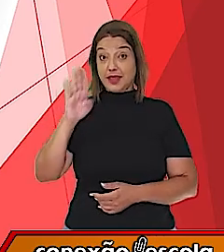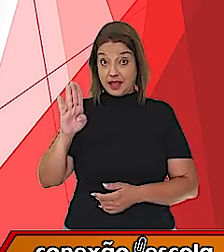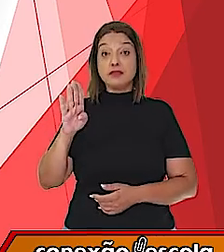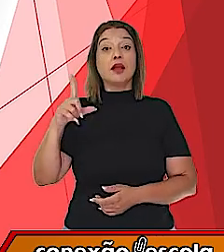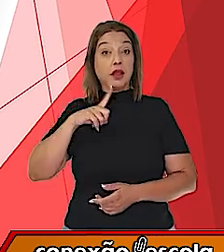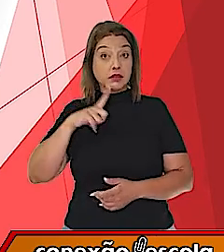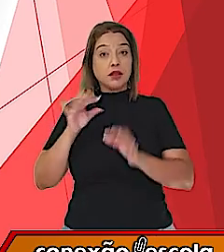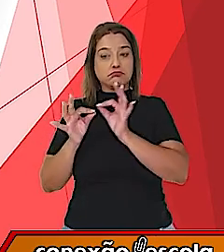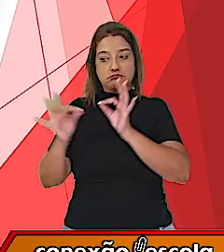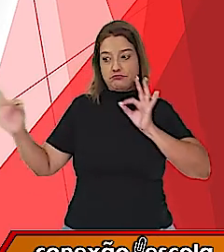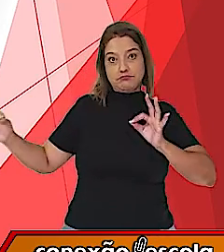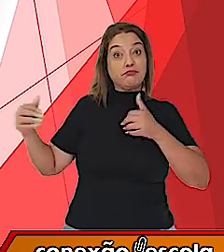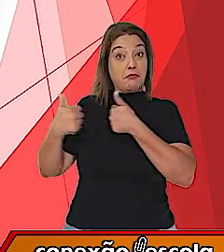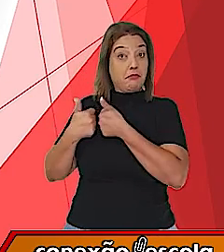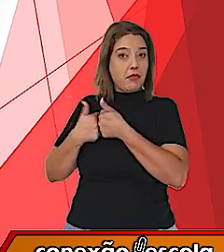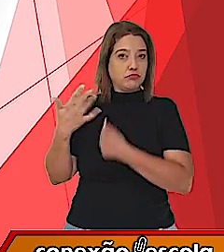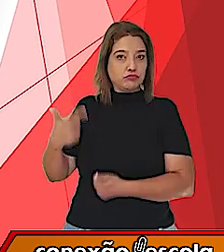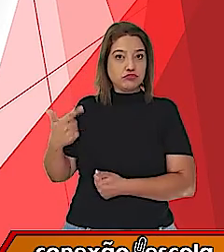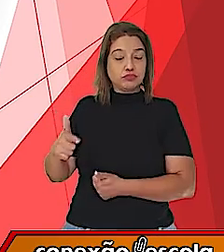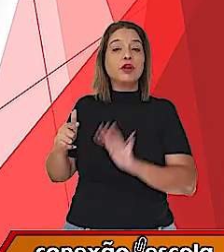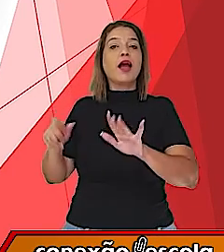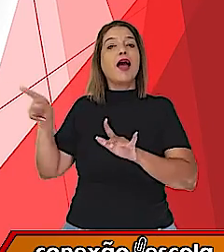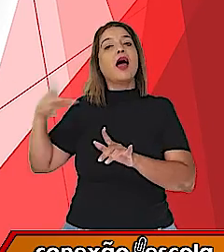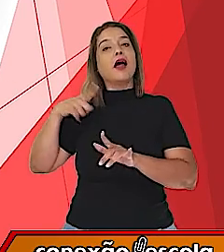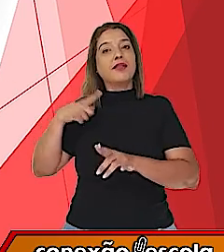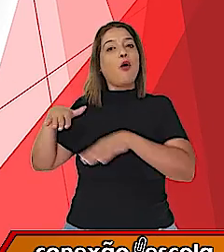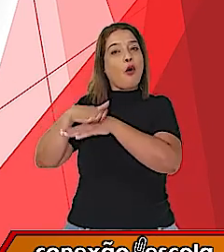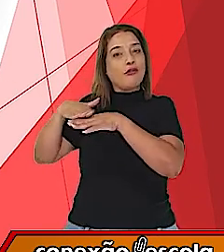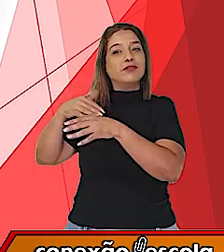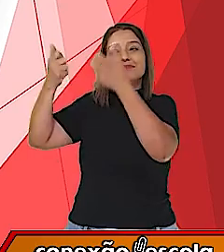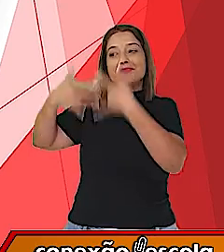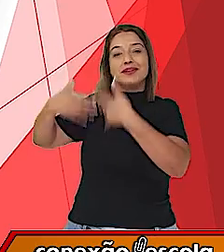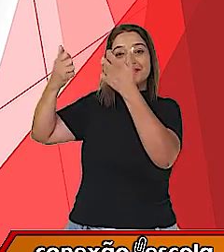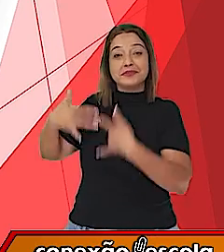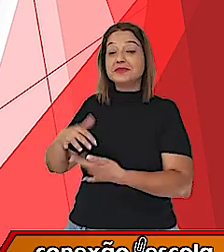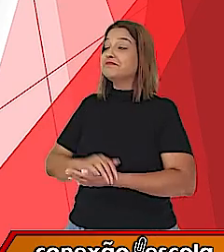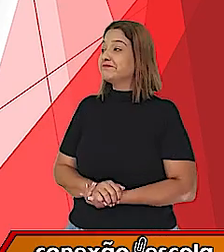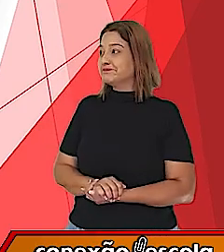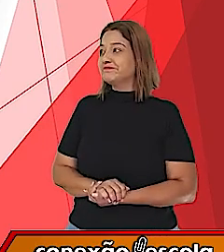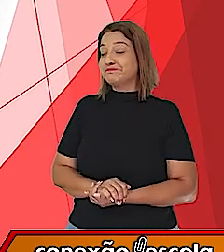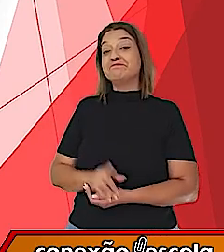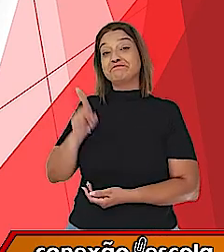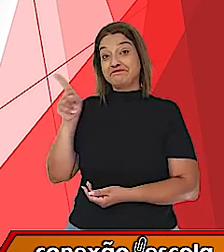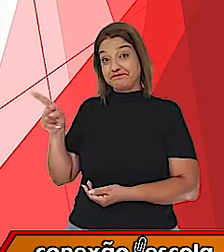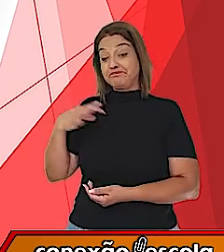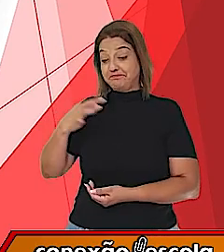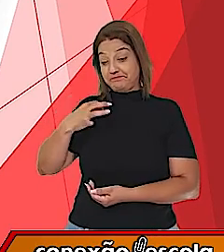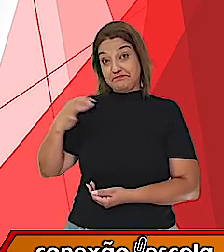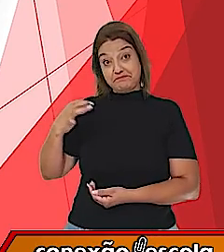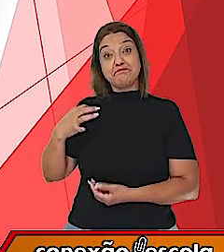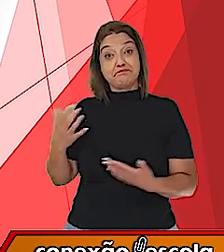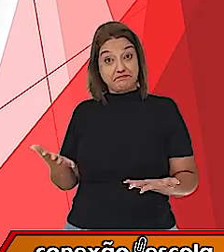Ela está distante de mim. No momento estou falando com ela. Posso dizer essa